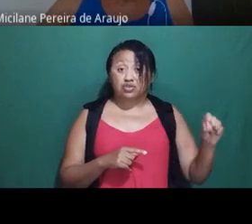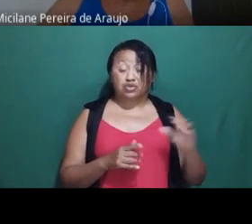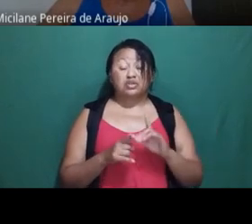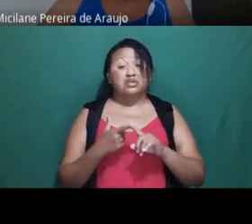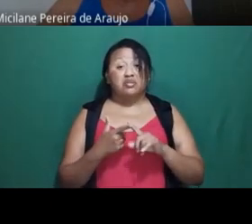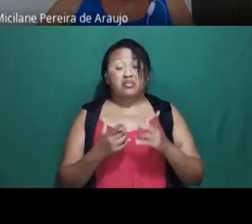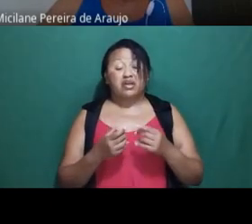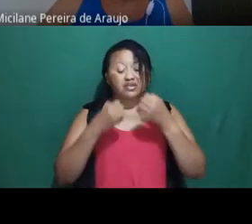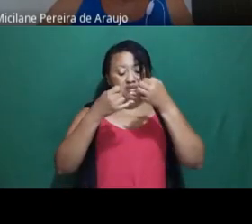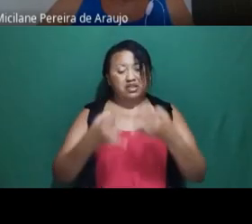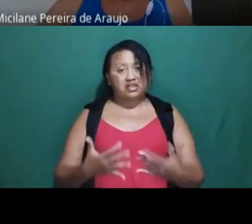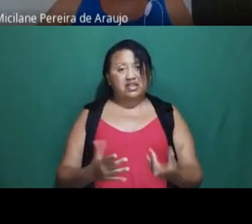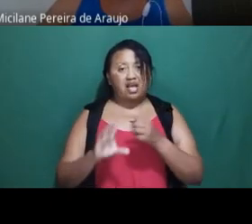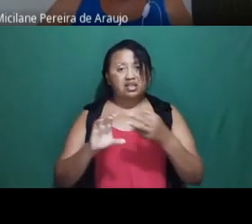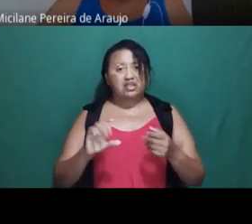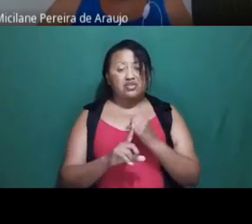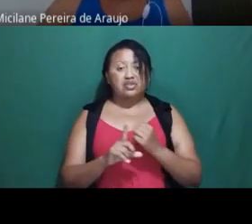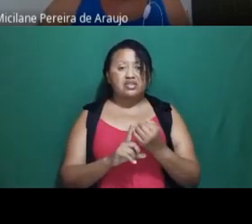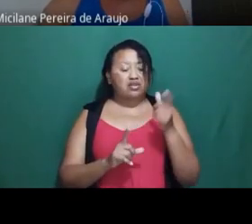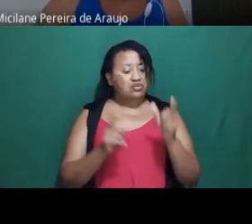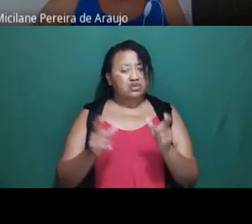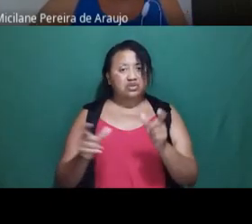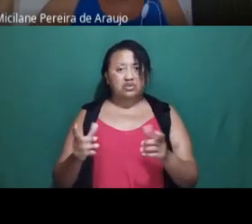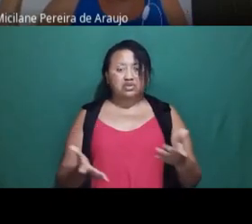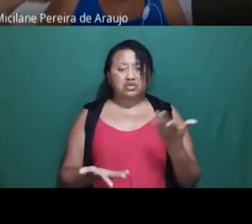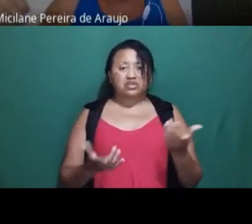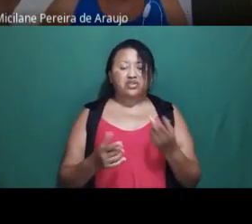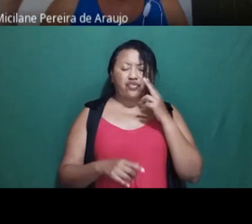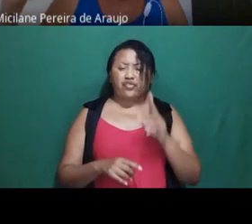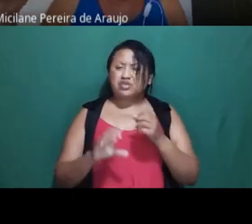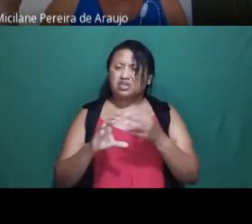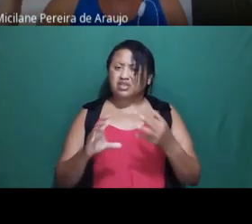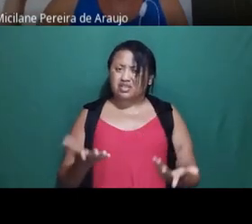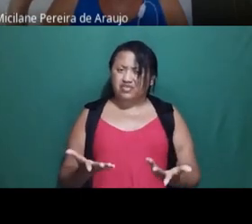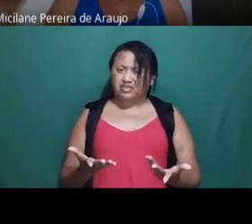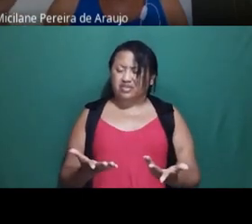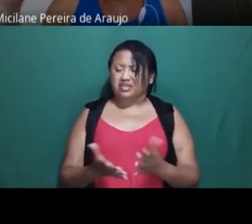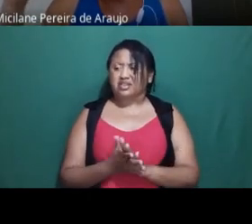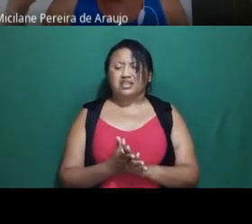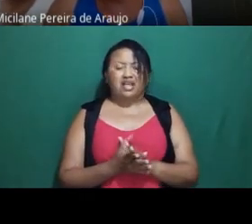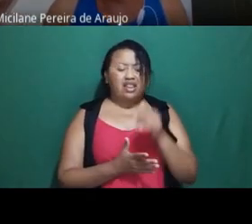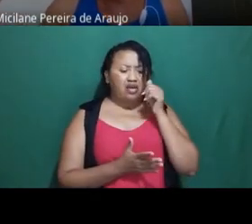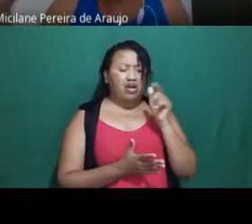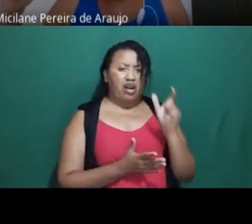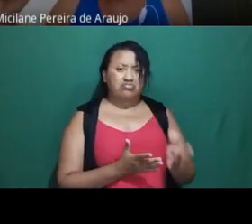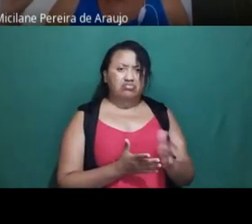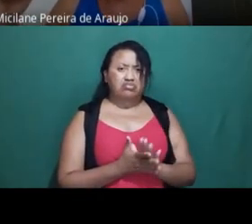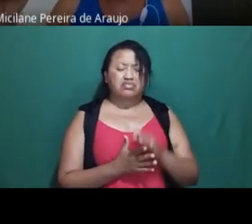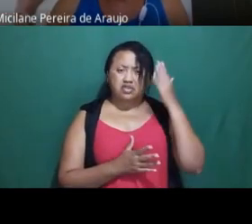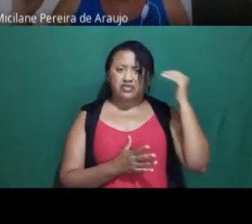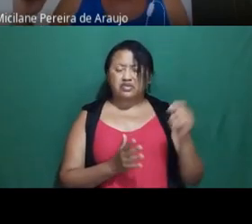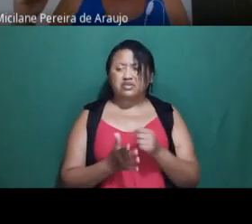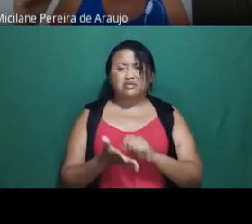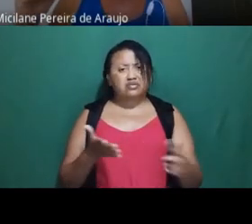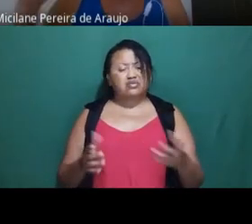uma narrativa que traz a caracterização social dos personagens Sim nós vimos agora pouco uma caracterização subjetiva da mulher da personagem